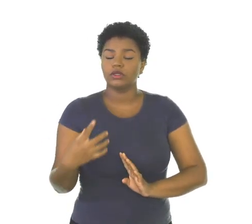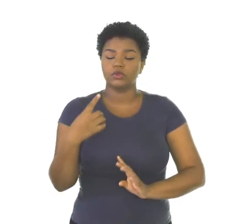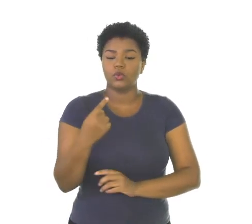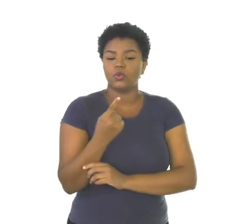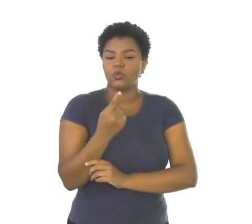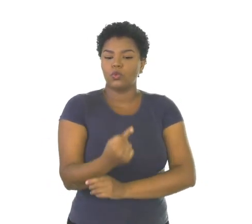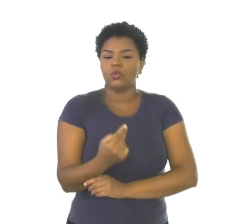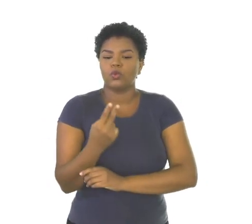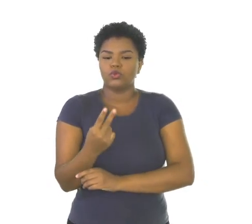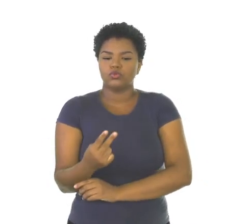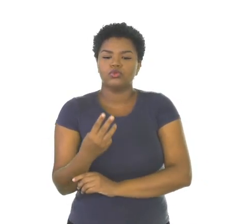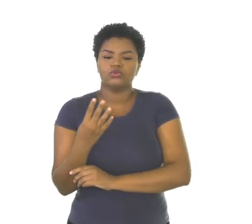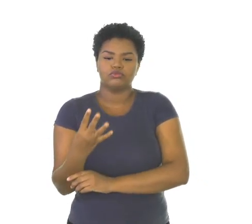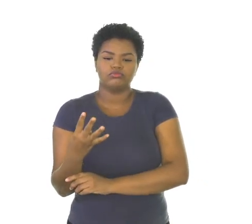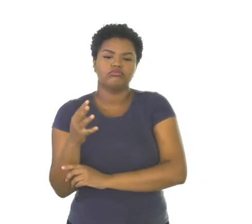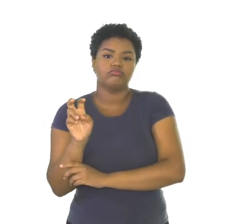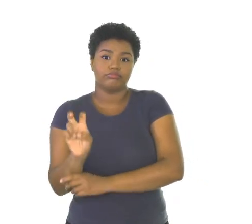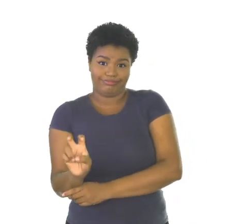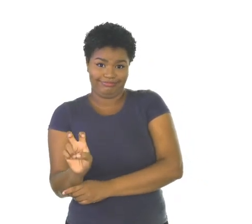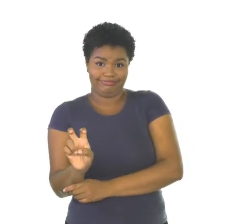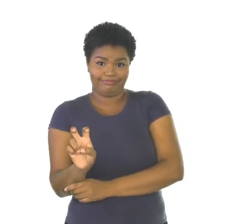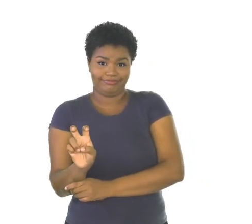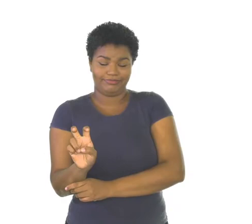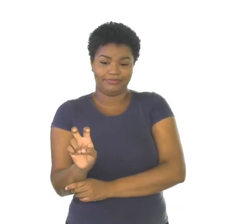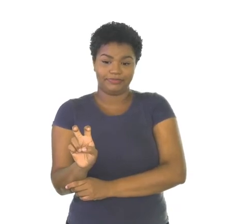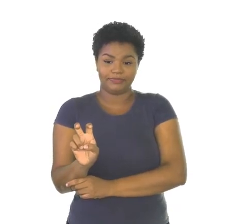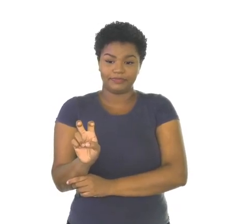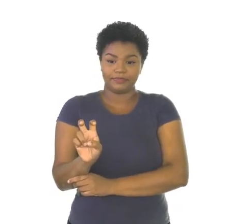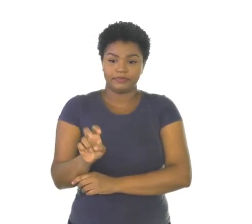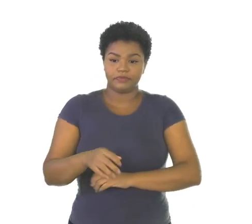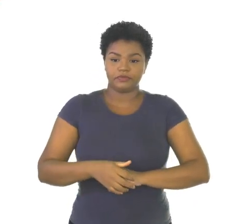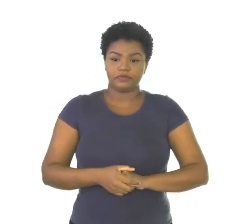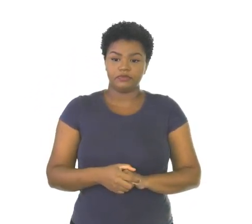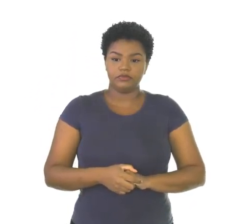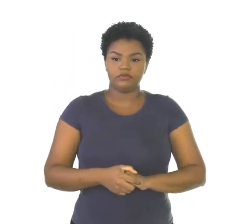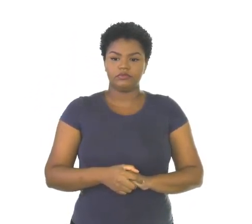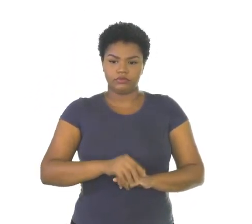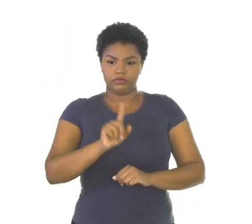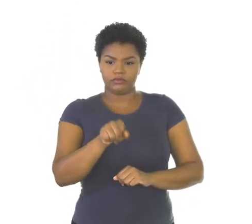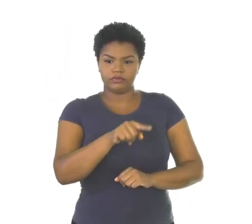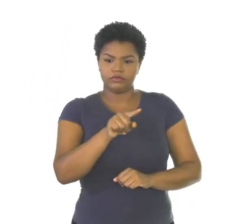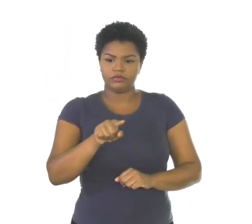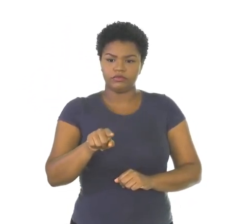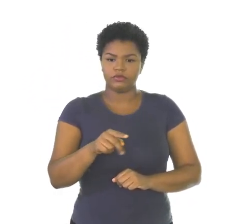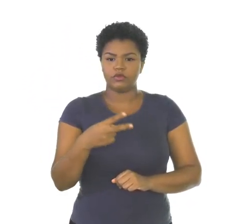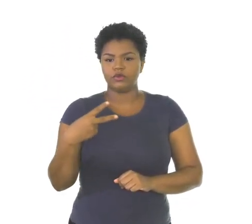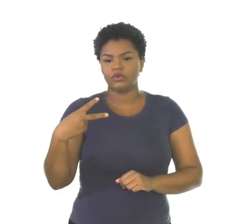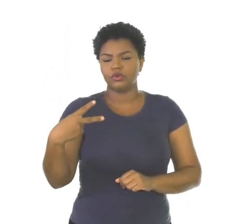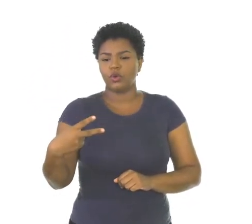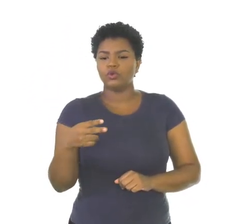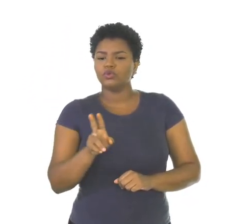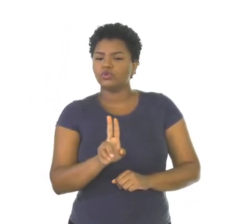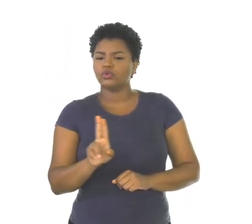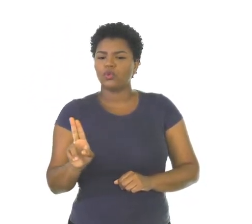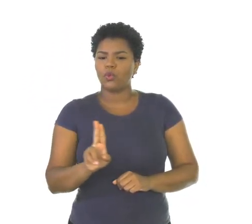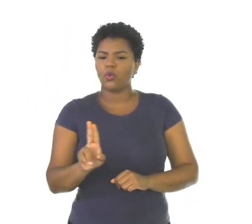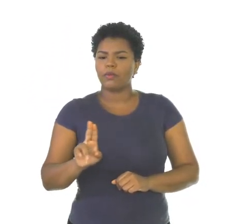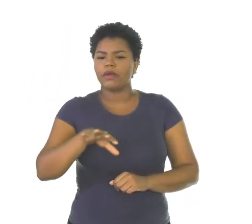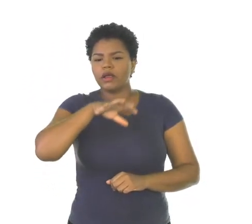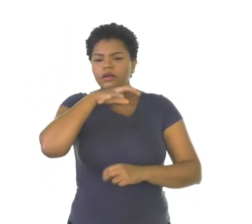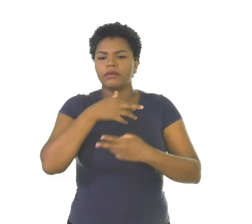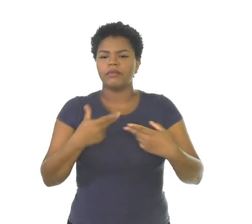1, 2, 3, 4, 5. Marque os dois nomes de animais que aparecem